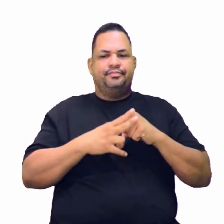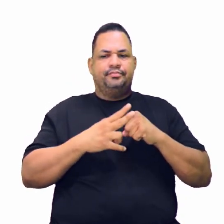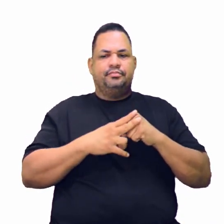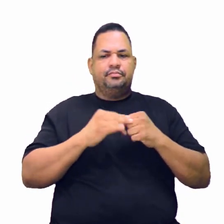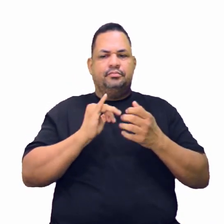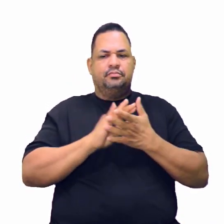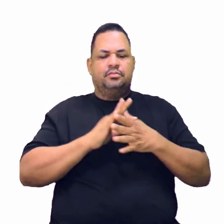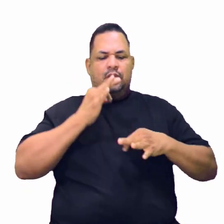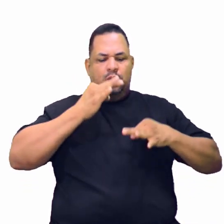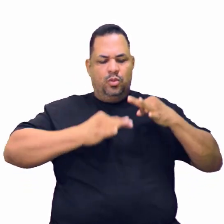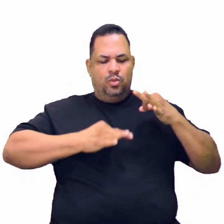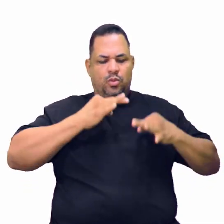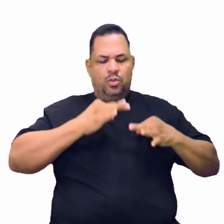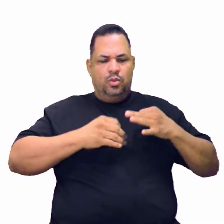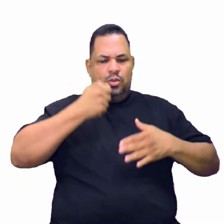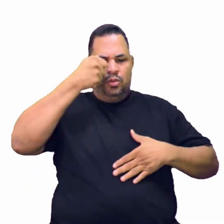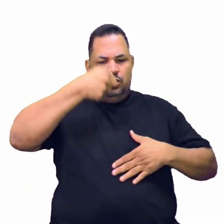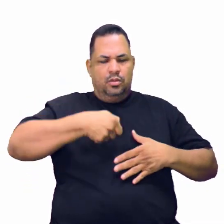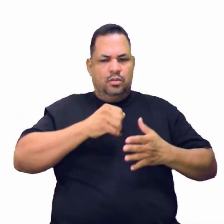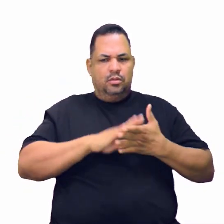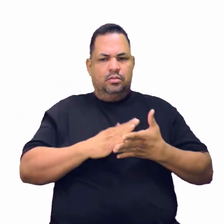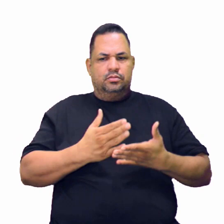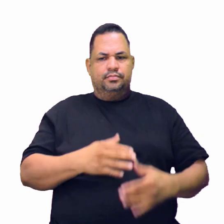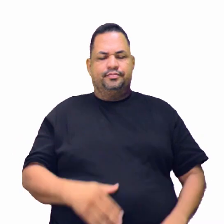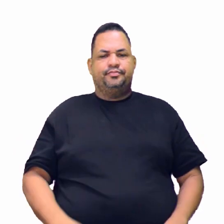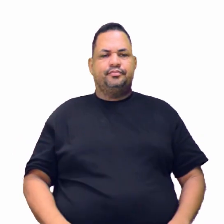no imperativo, já sabe que tá dando